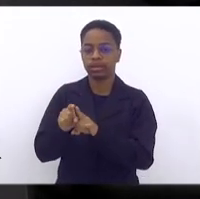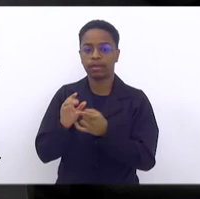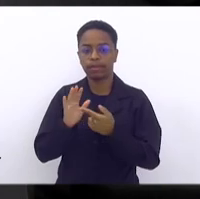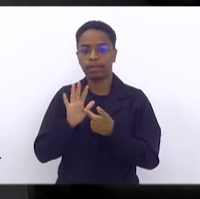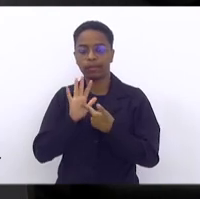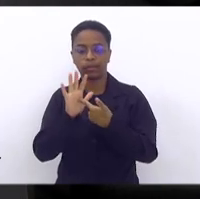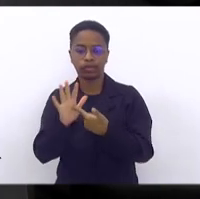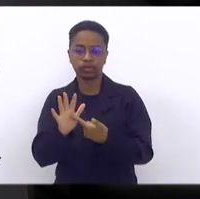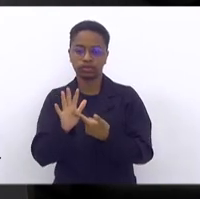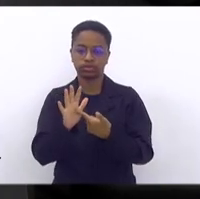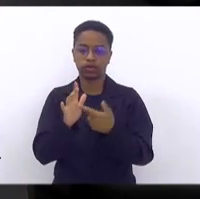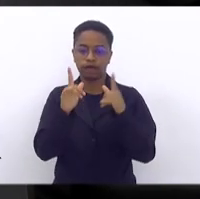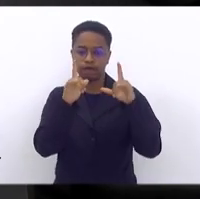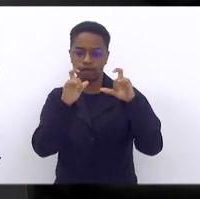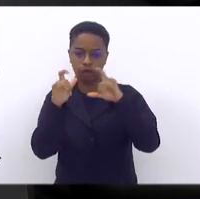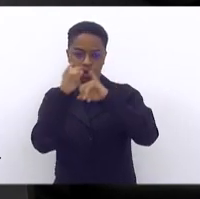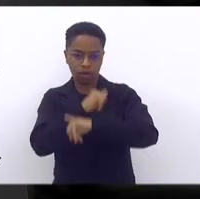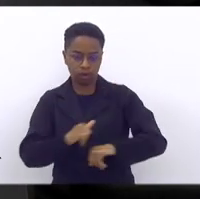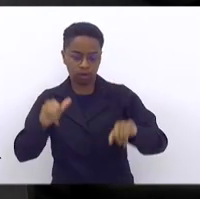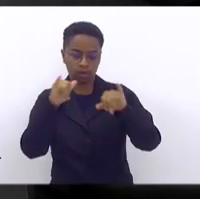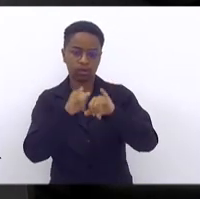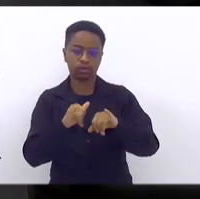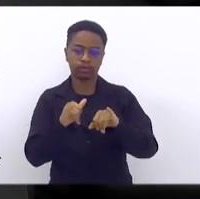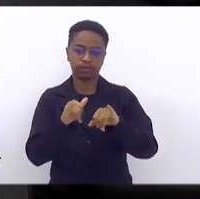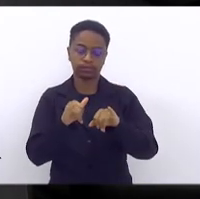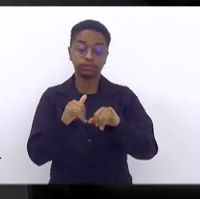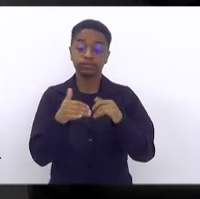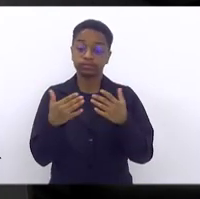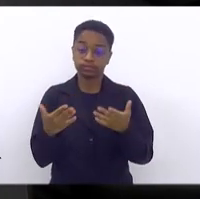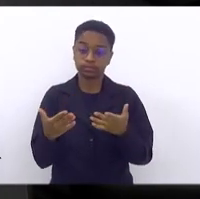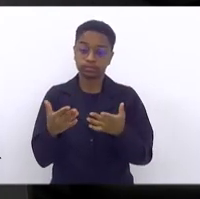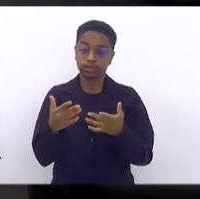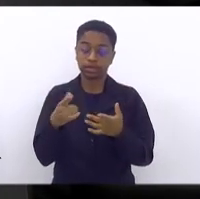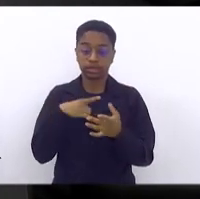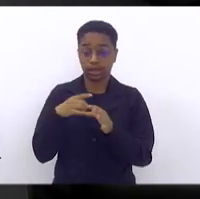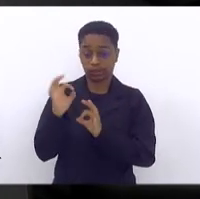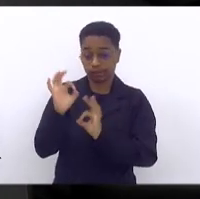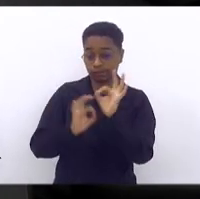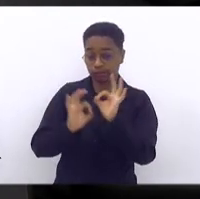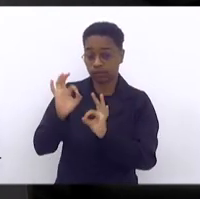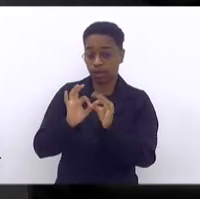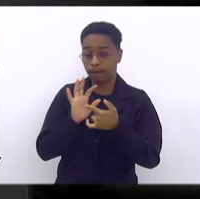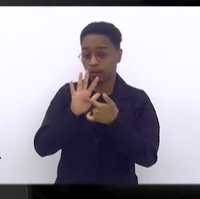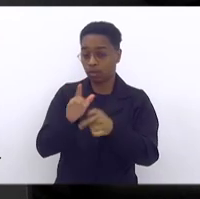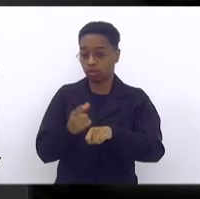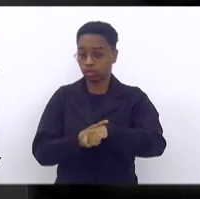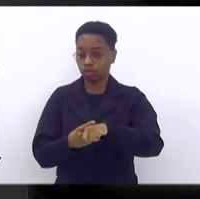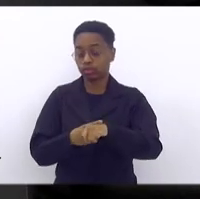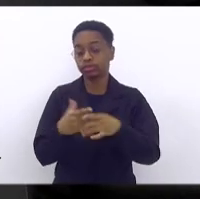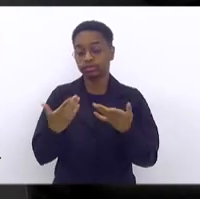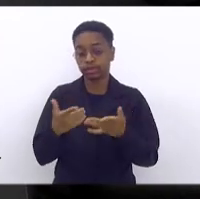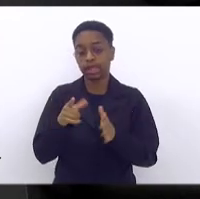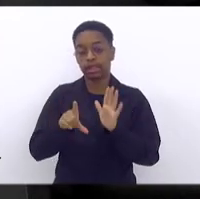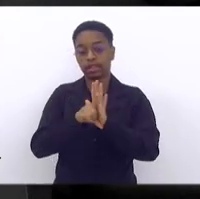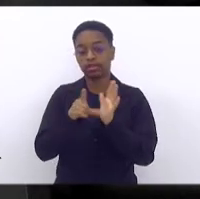de mídias que foram fotos divulgadas, então, inclusive com montagem. E aí veio essa lei de 2018, que